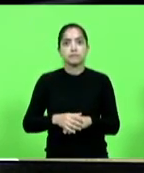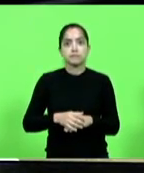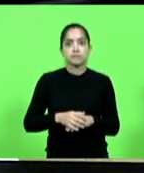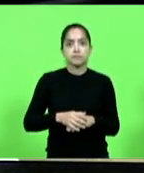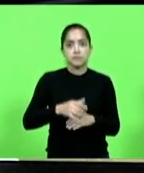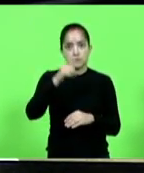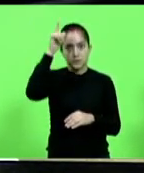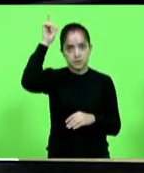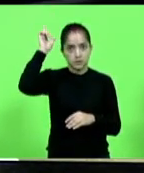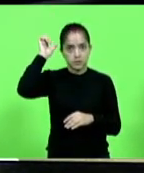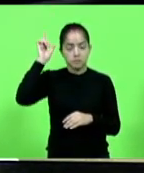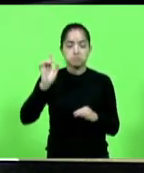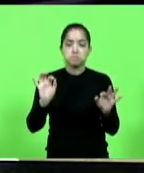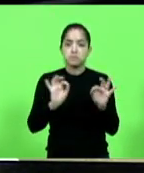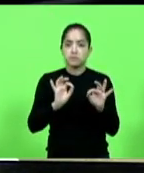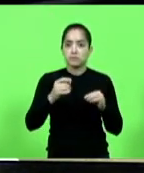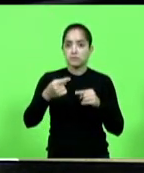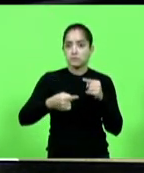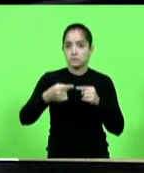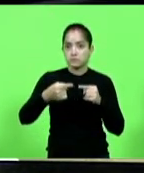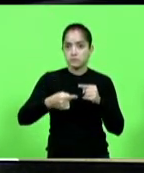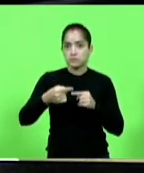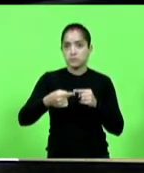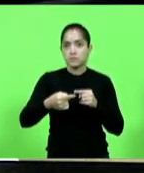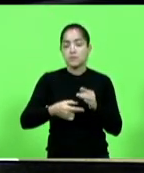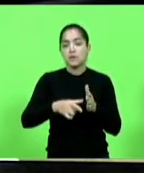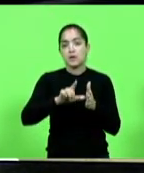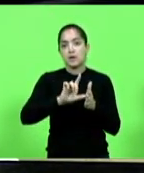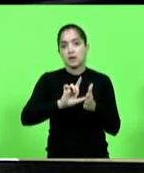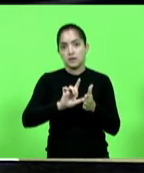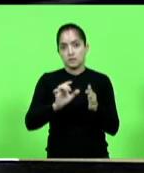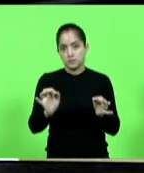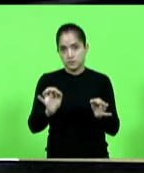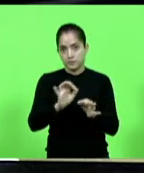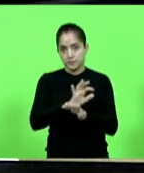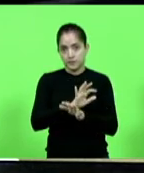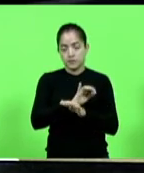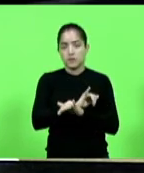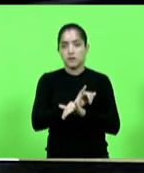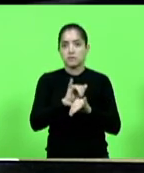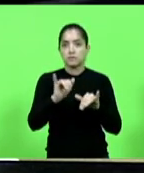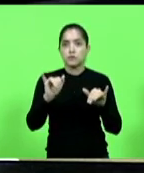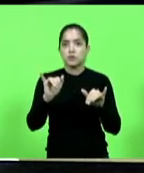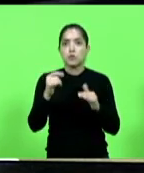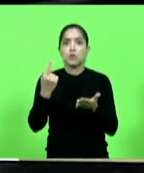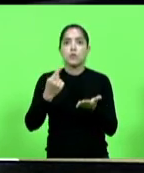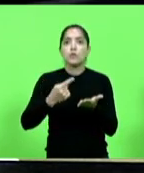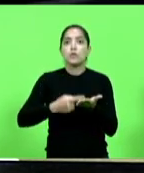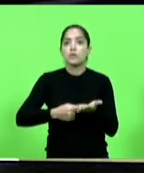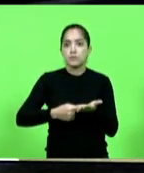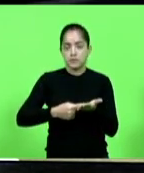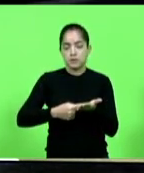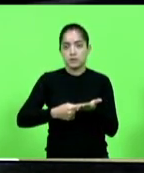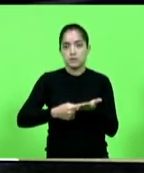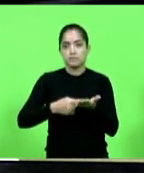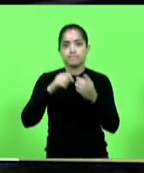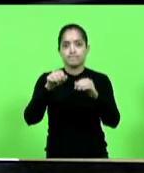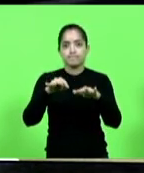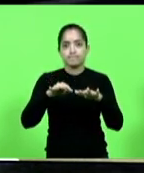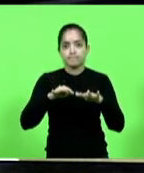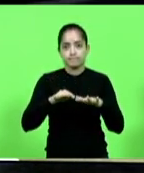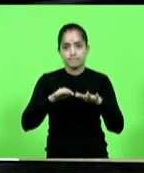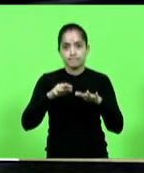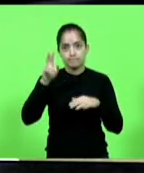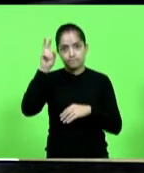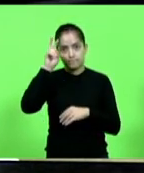Lima. Nada mais havendo, o senhor presidente, antes de encerrar a sessão, convocou outra ordinária para quinta